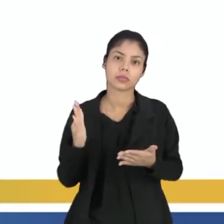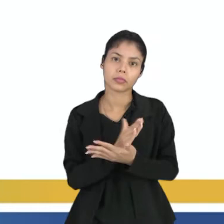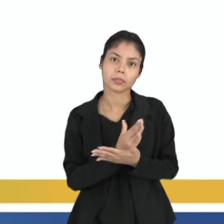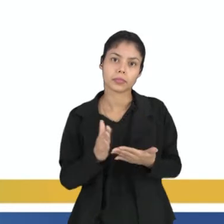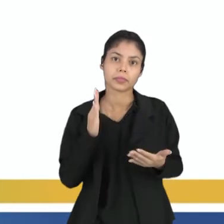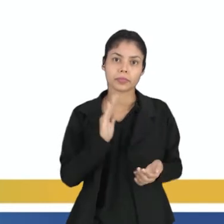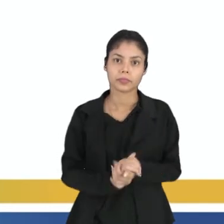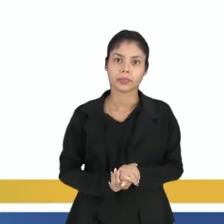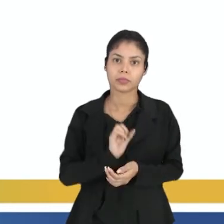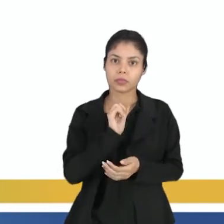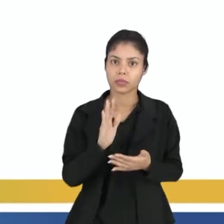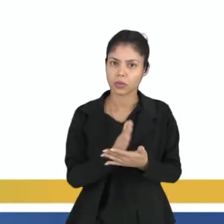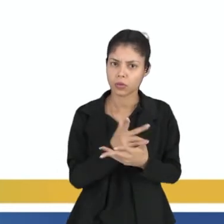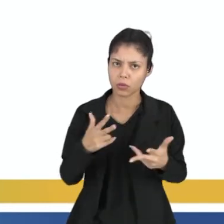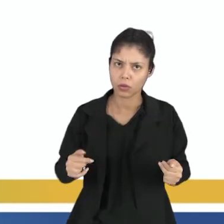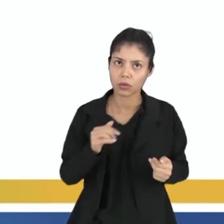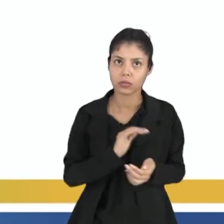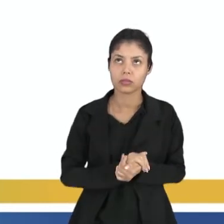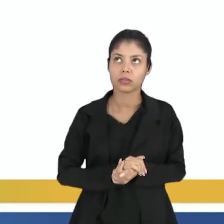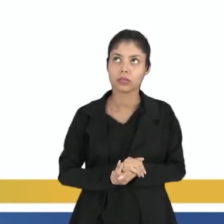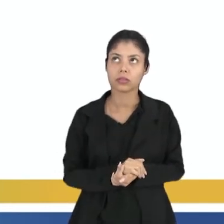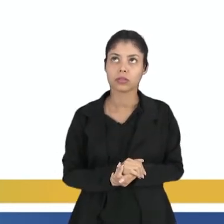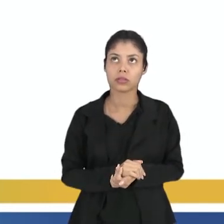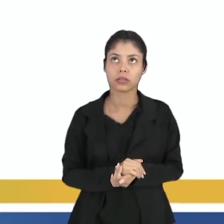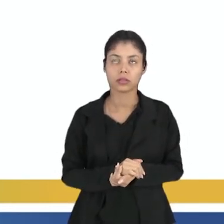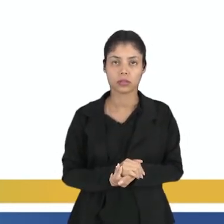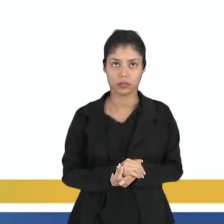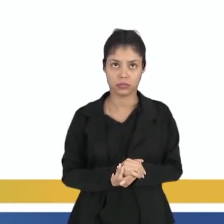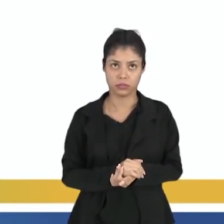alguém algo, ok?